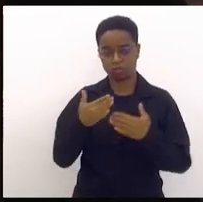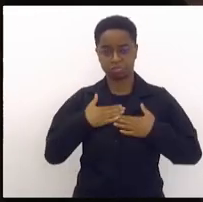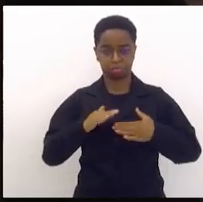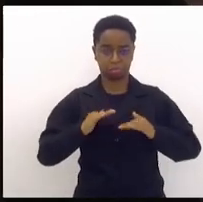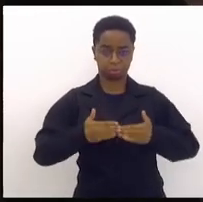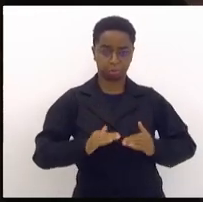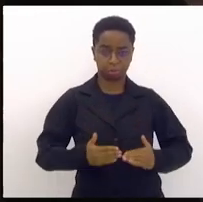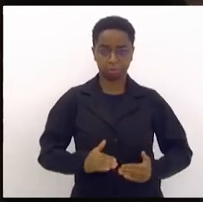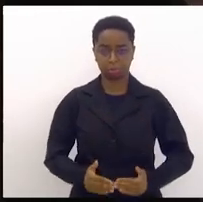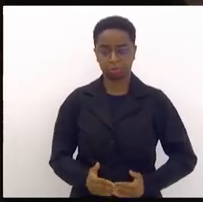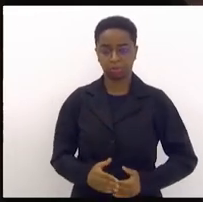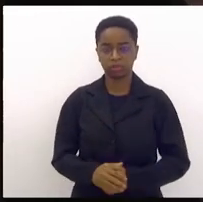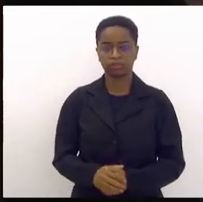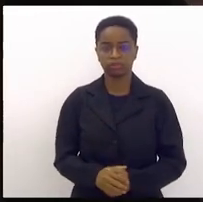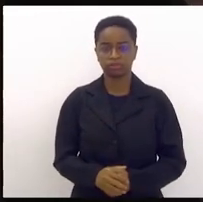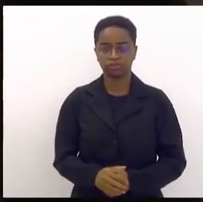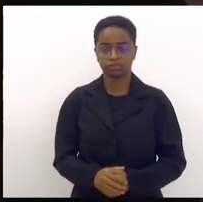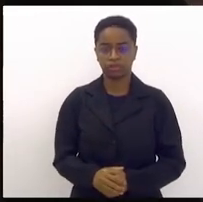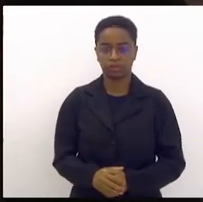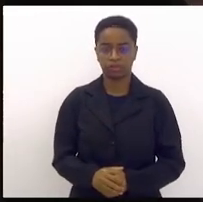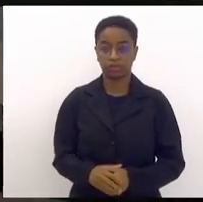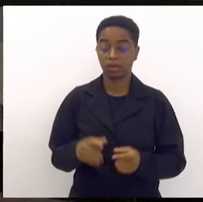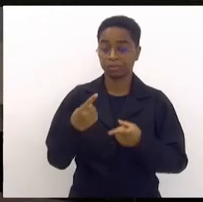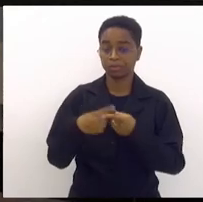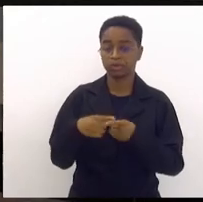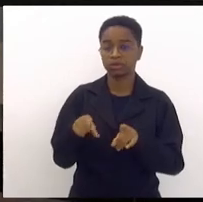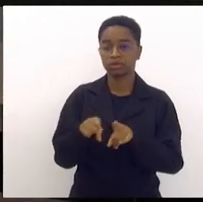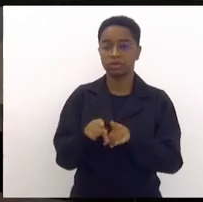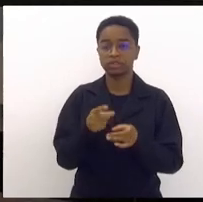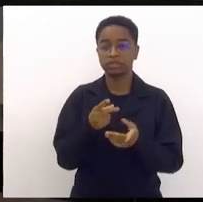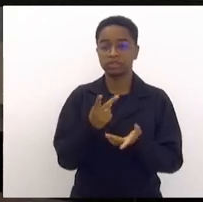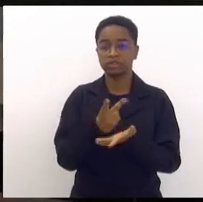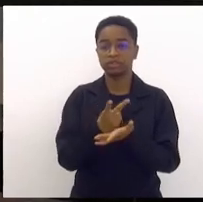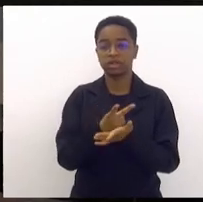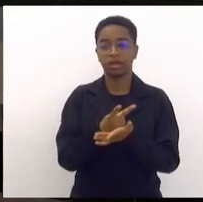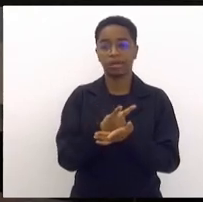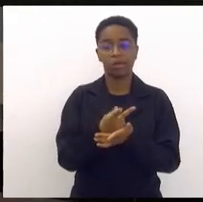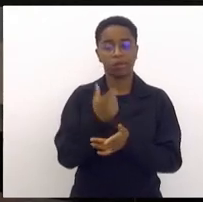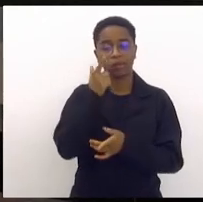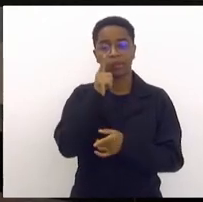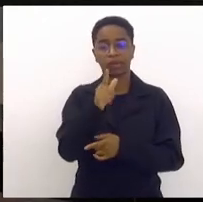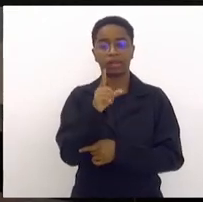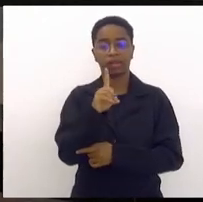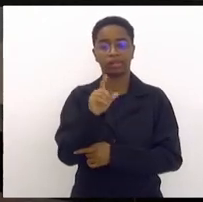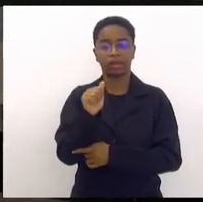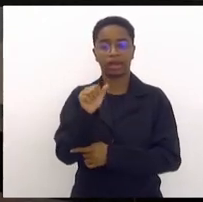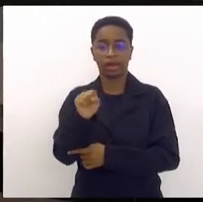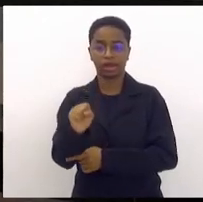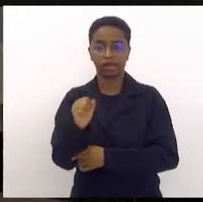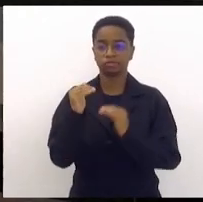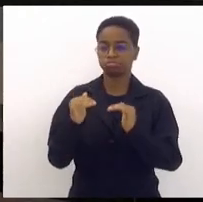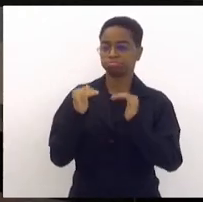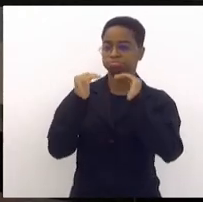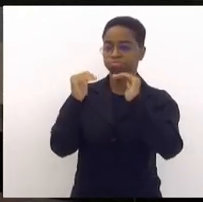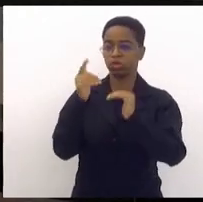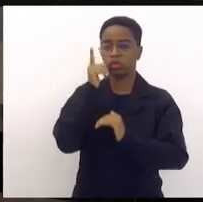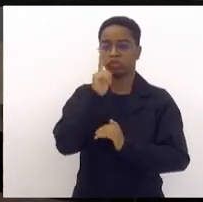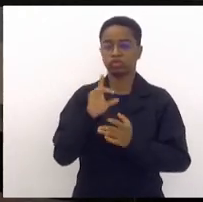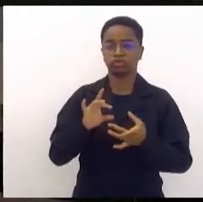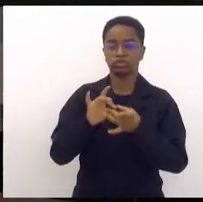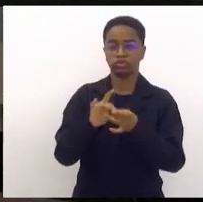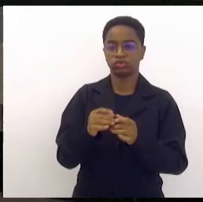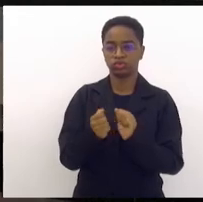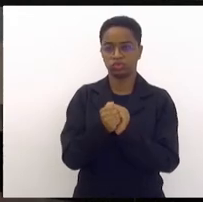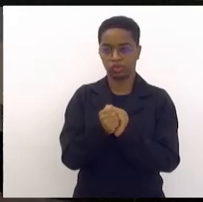corpulentos que, inacreditavelmente, ganham um DAS altíssimo para estar ao lado dele.